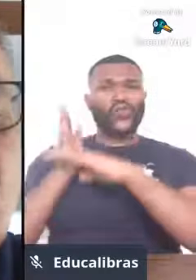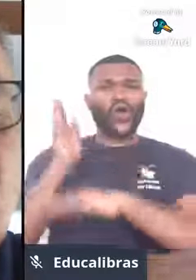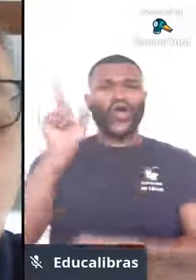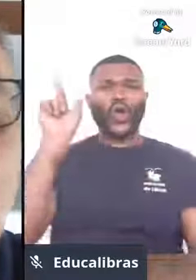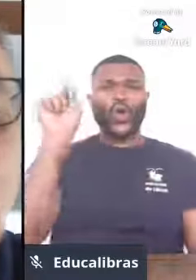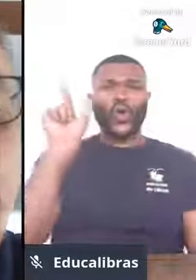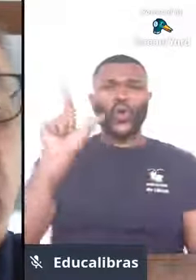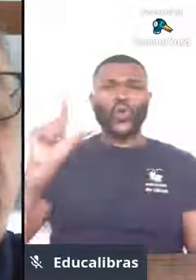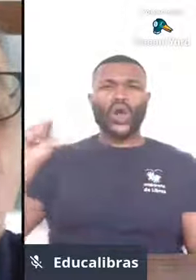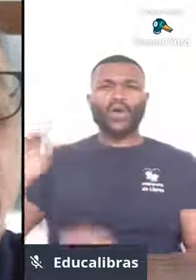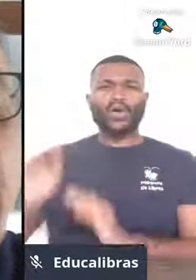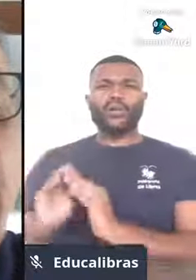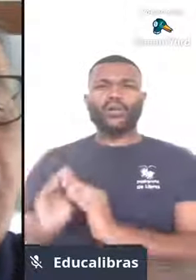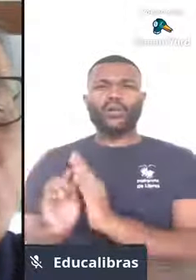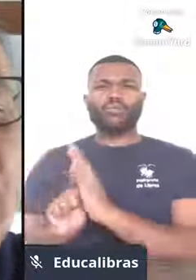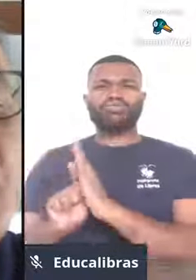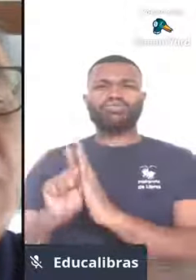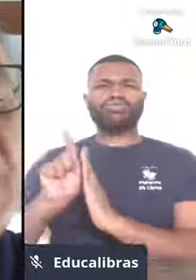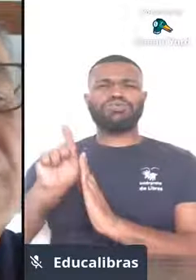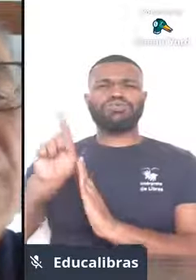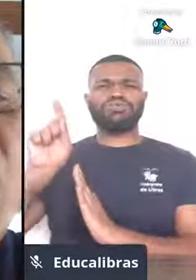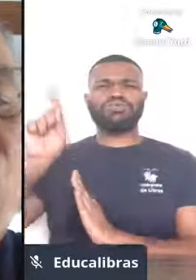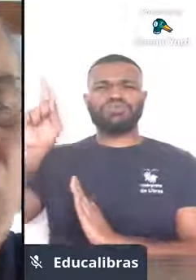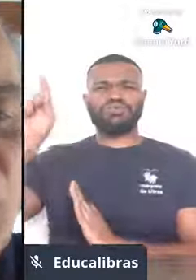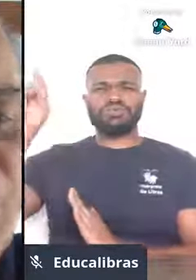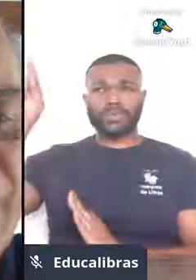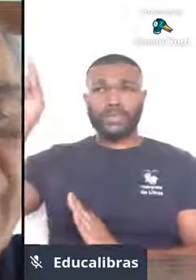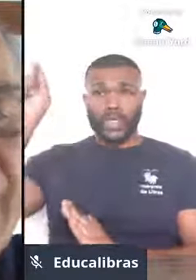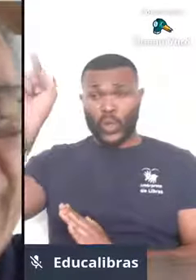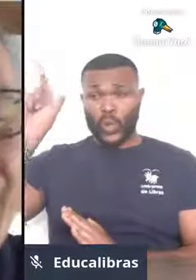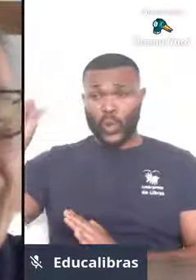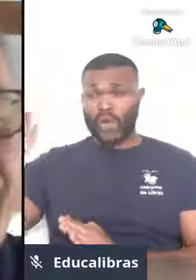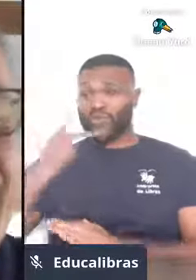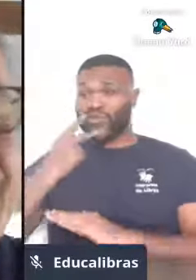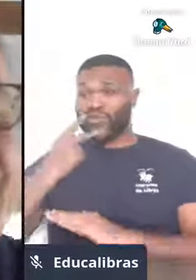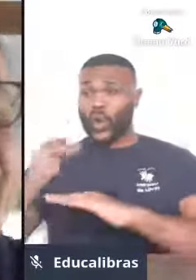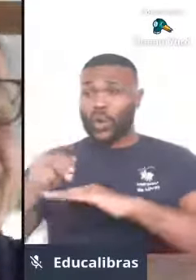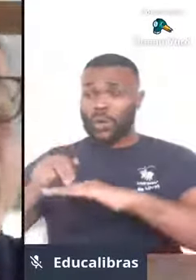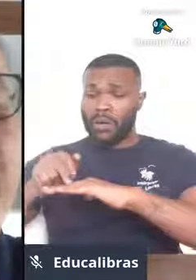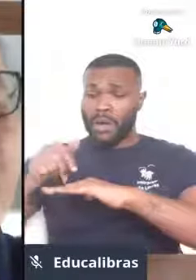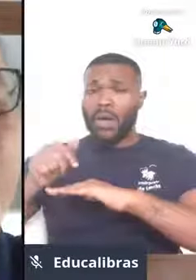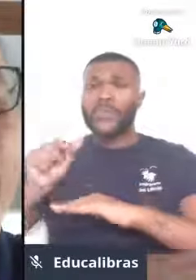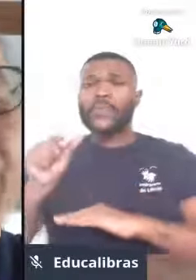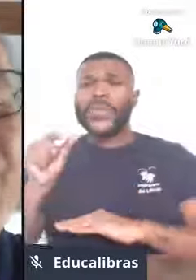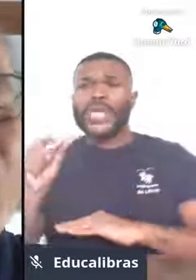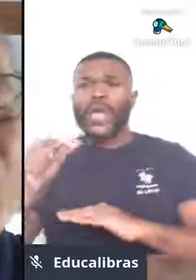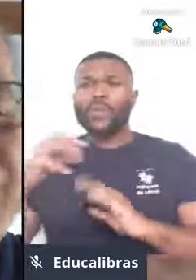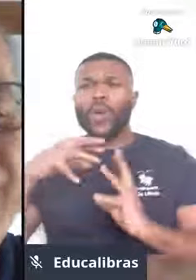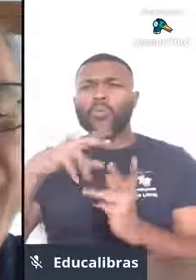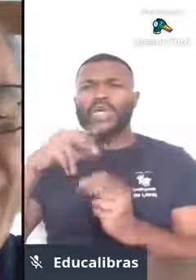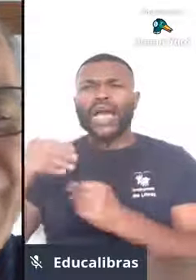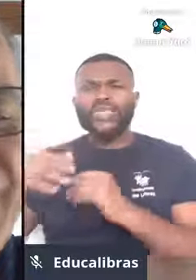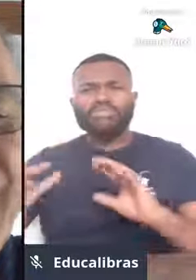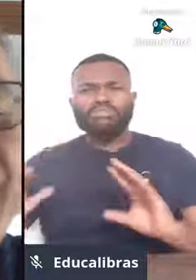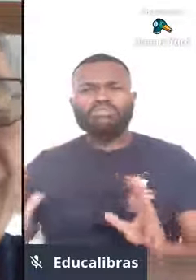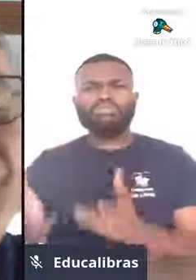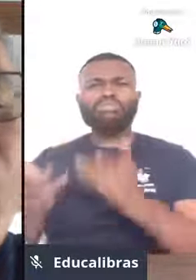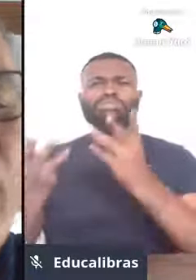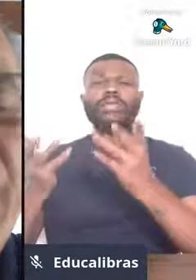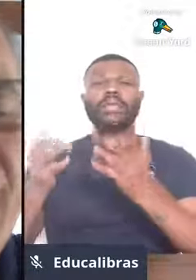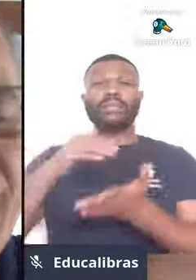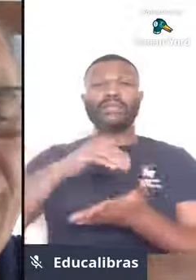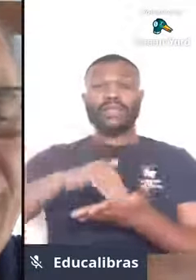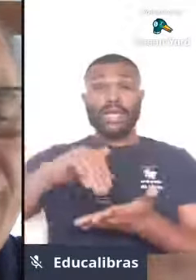assim, um pequeno passo, né, um grande salto para a humanidade. Esse pequeno passo, a secretaria criada